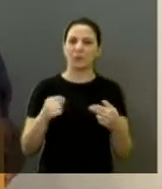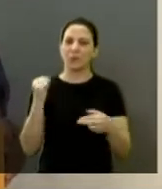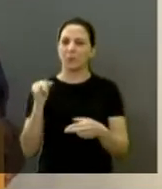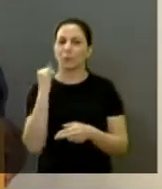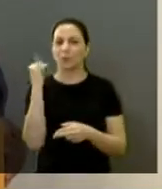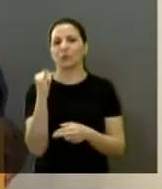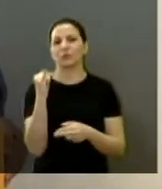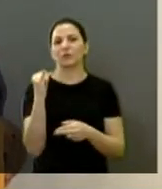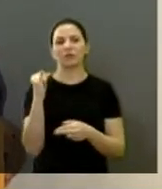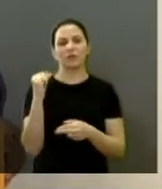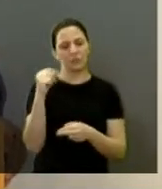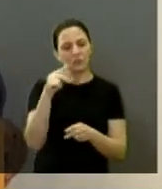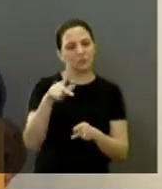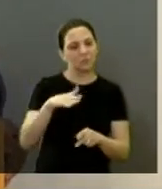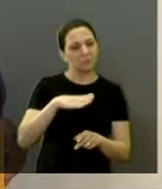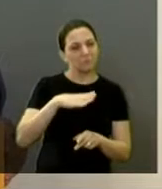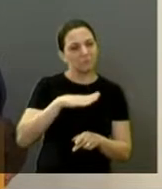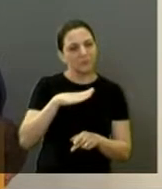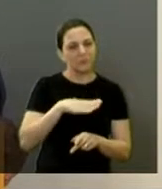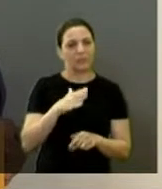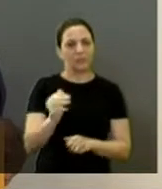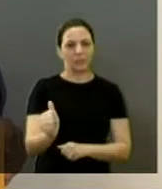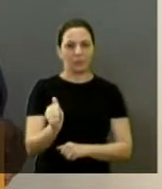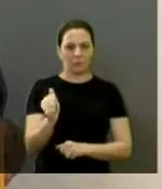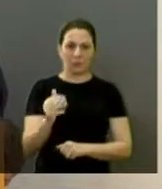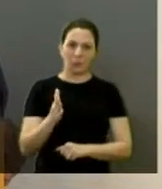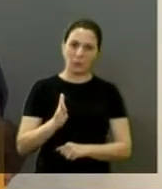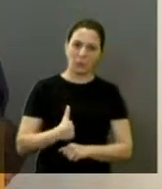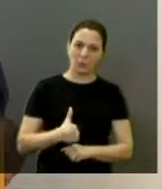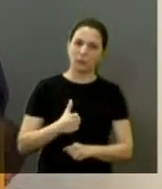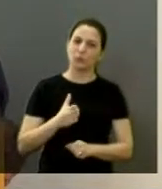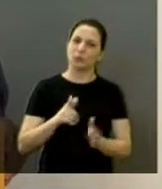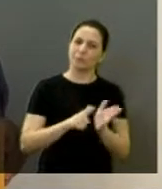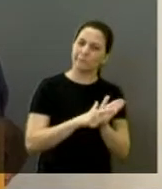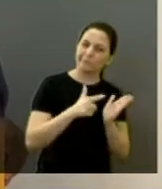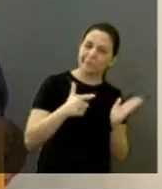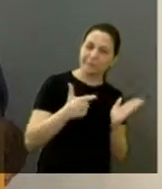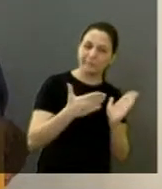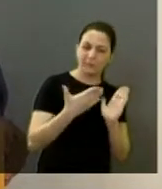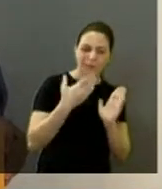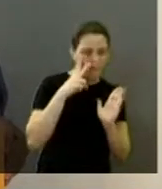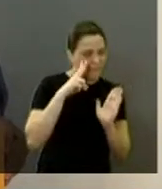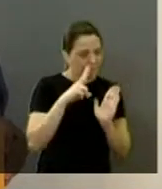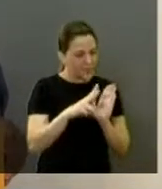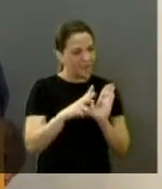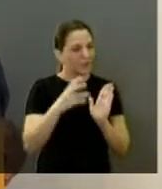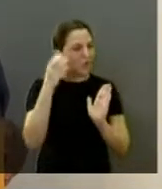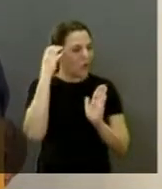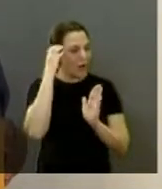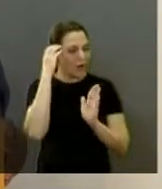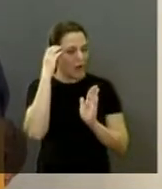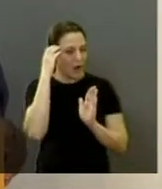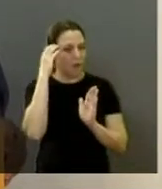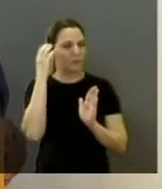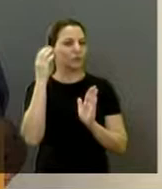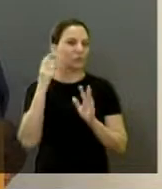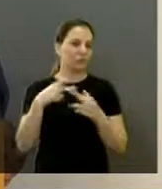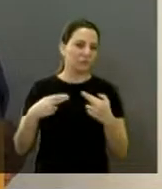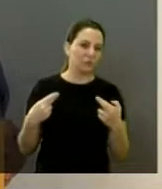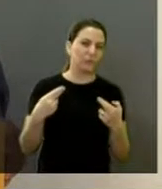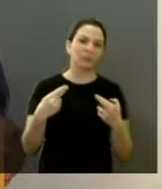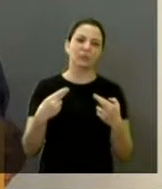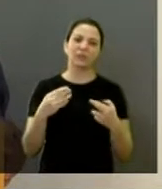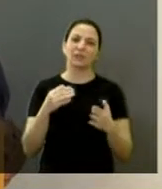o bahia por nosso município é hoje vê nas matérias dos jornais ouvindo as rádios também é a ação que a